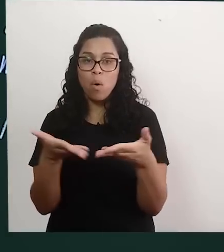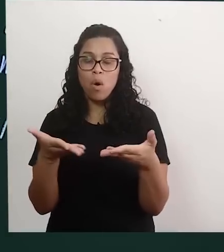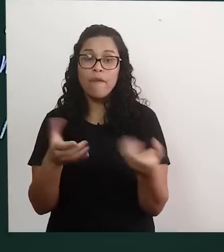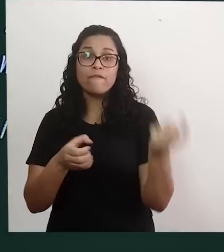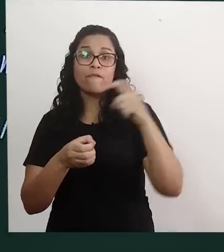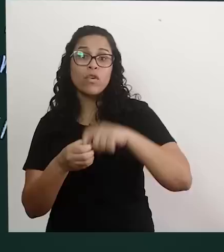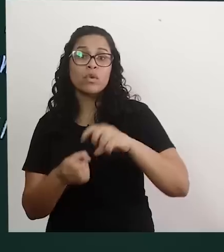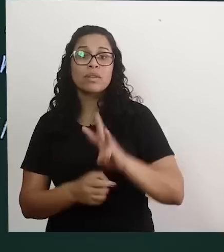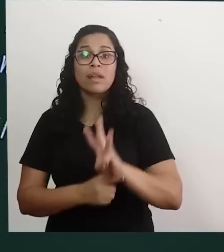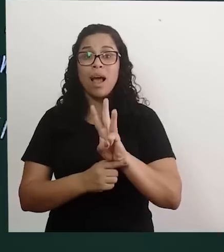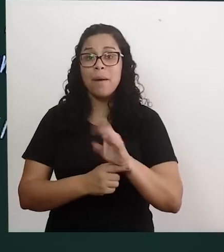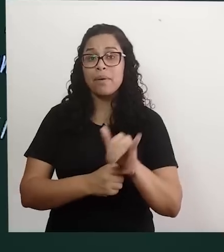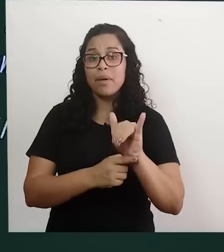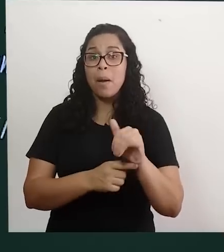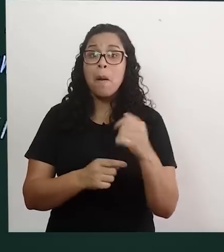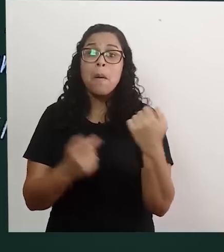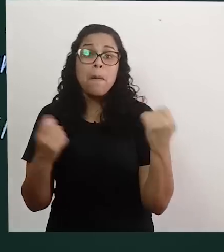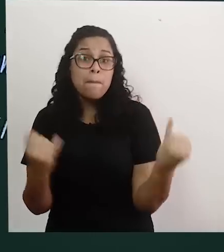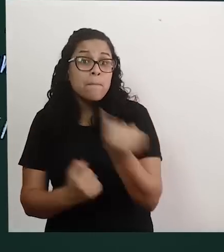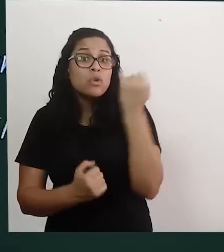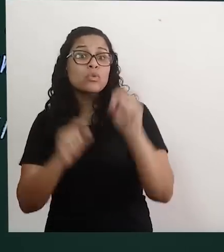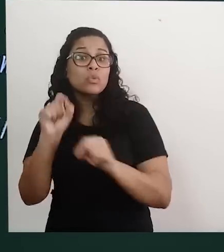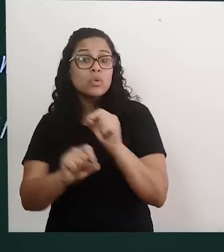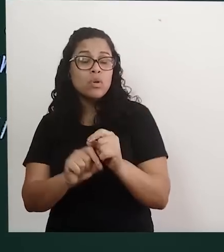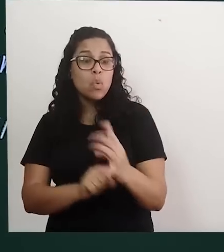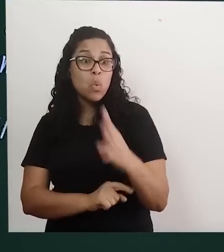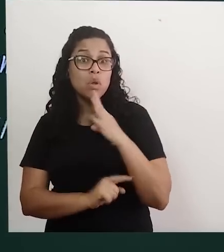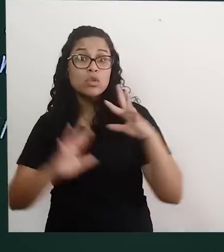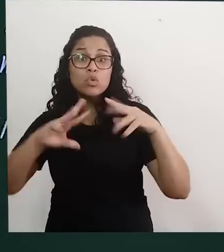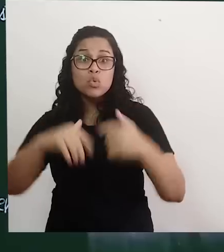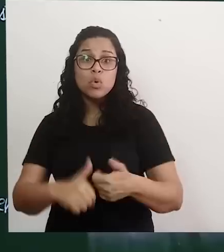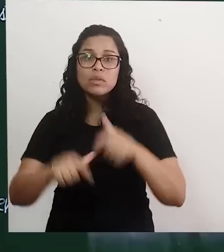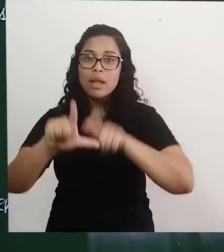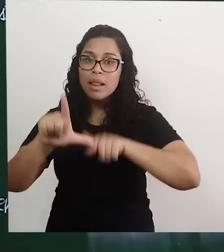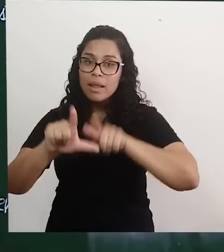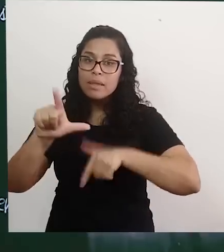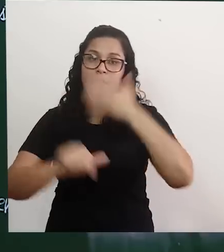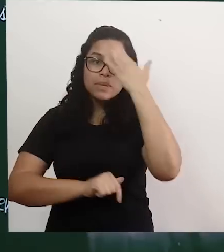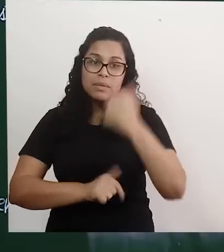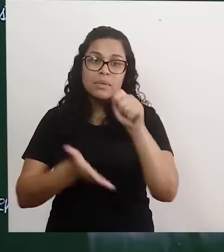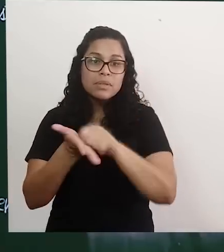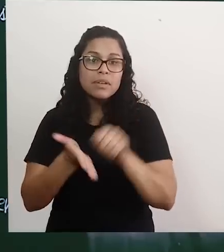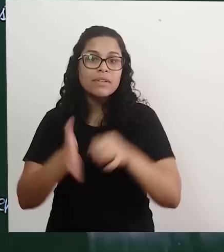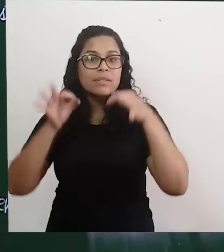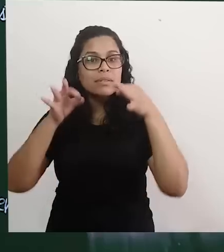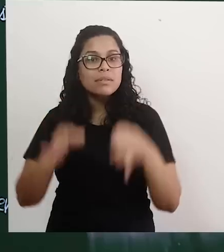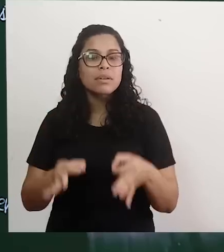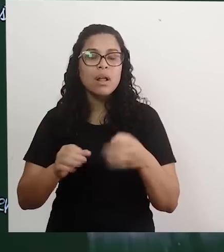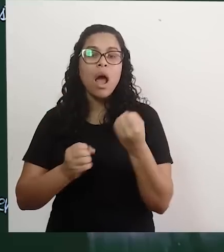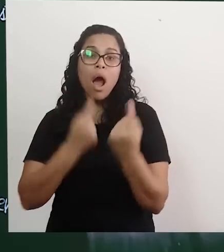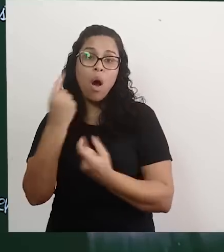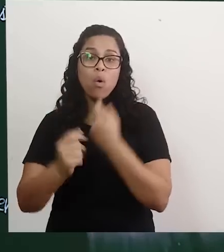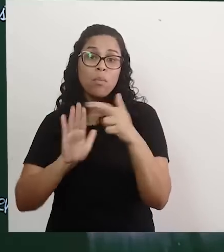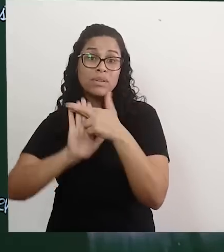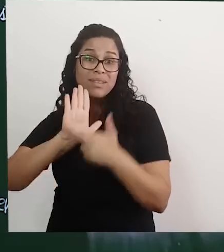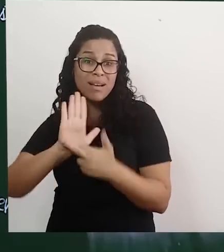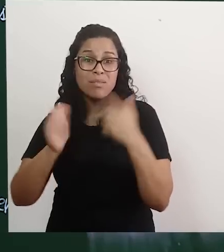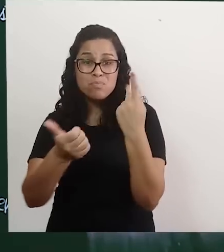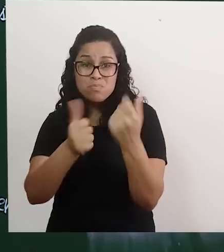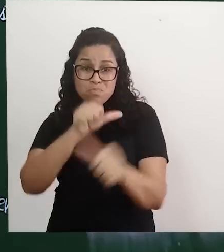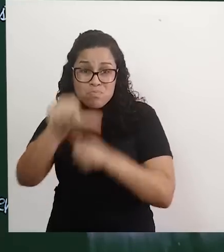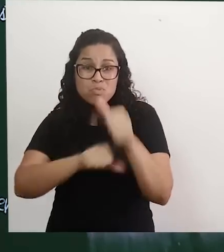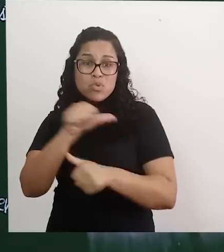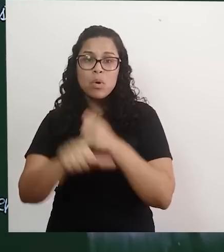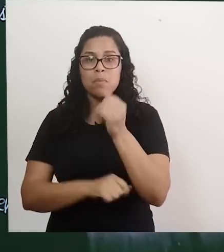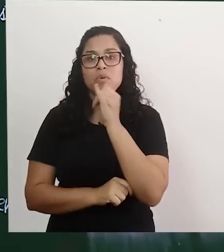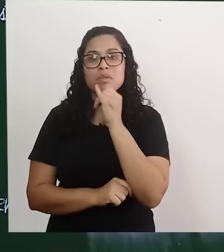Então é importante você também reconhecer as letras da língua para conseguir escrever corretamente. Algumas regras mudaram e é interessante que você sempre fique atento